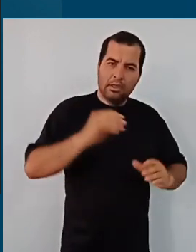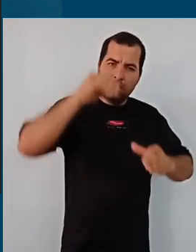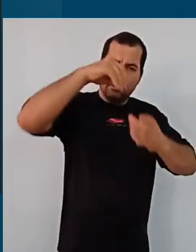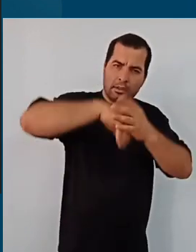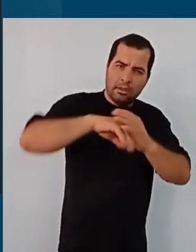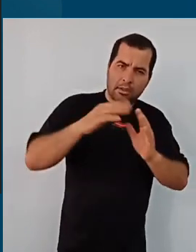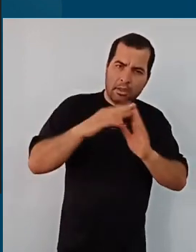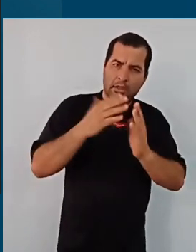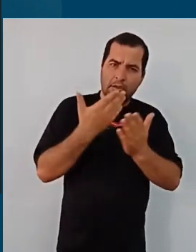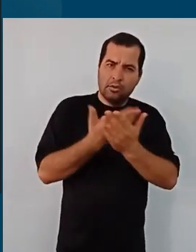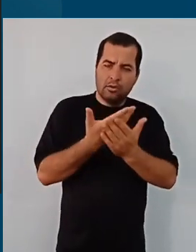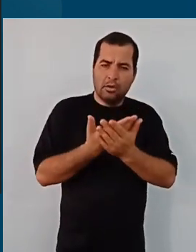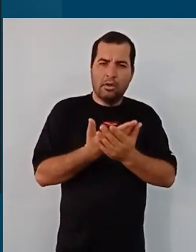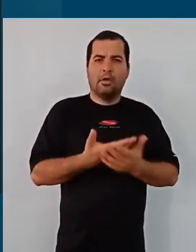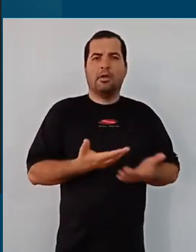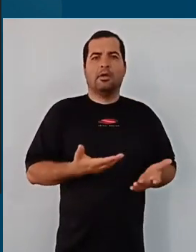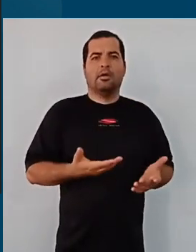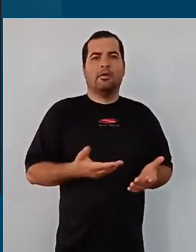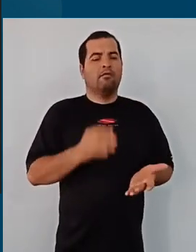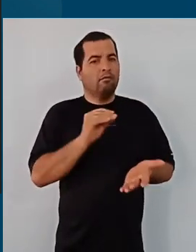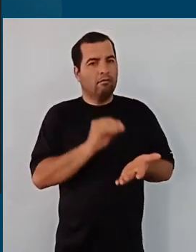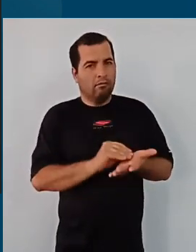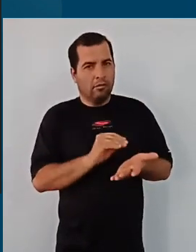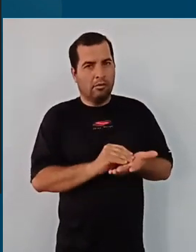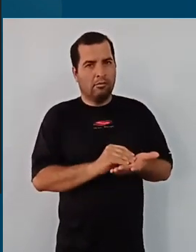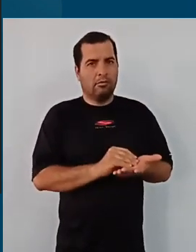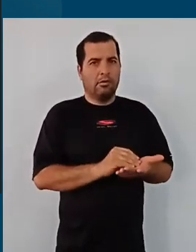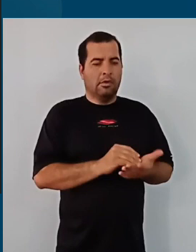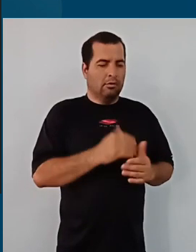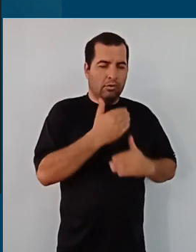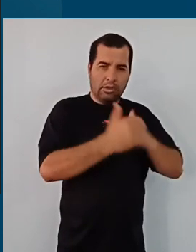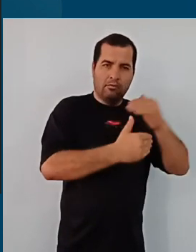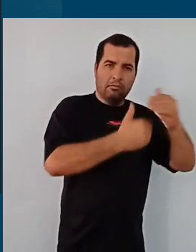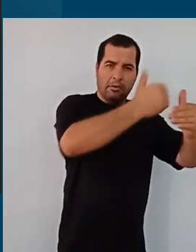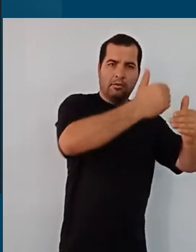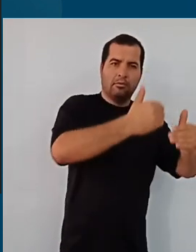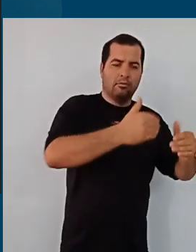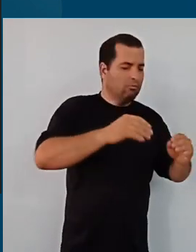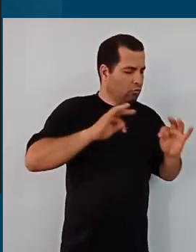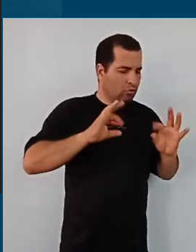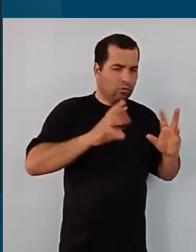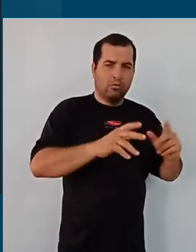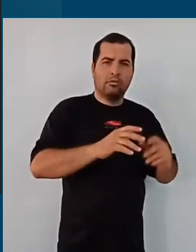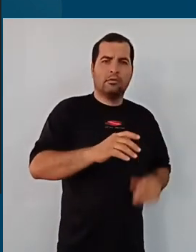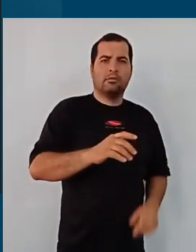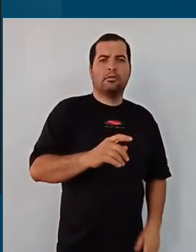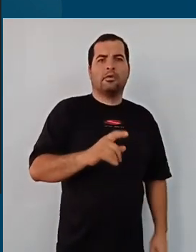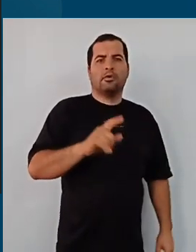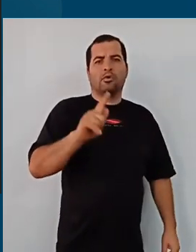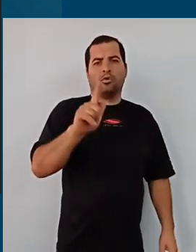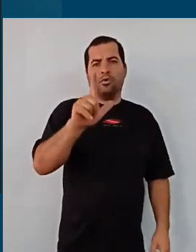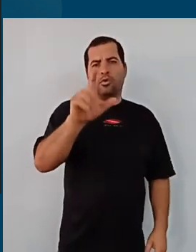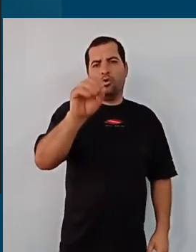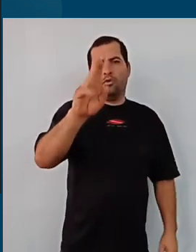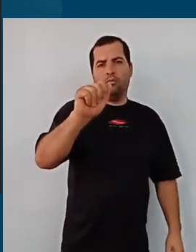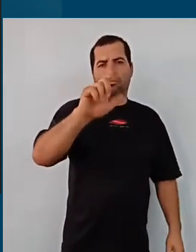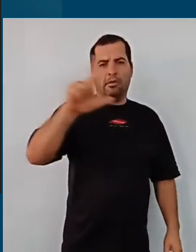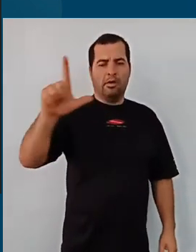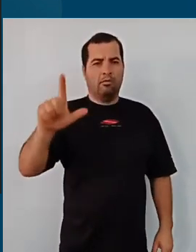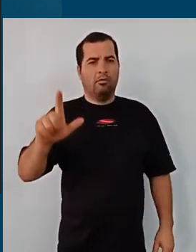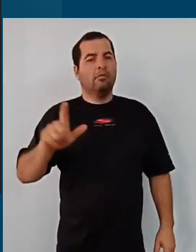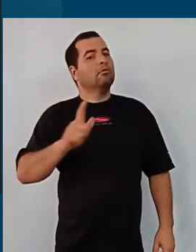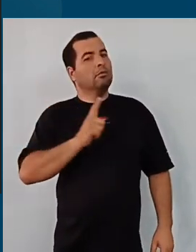pautado, delimitado, estruturado, em torno do desenvolvimento amplo e global, descrito por essas